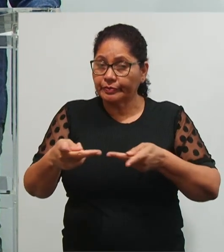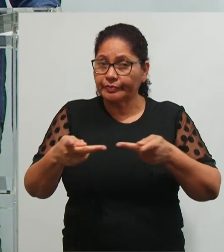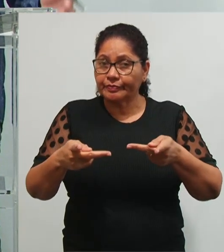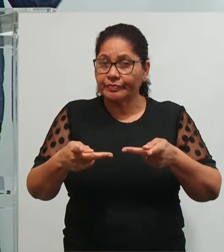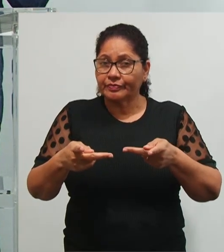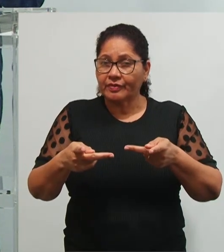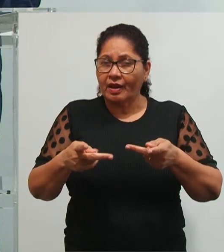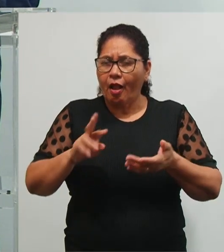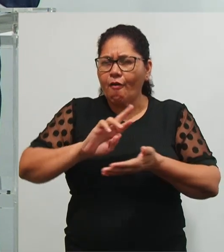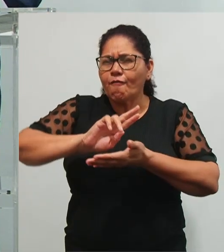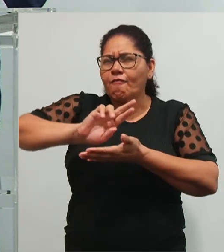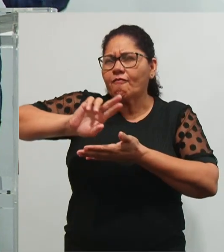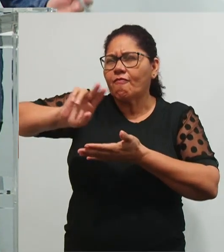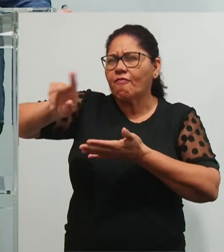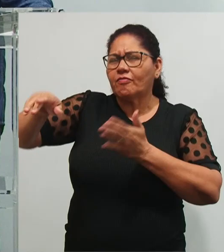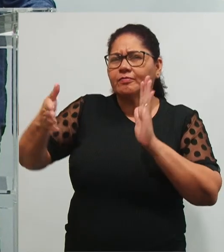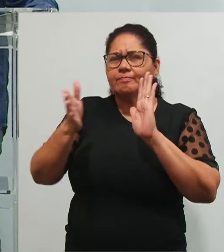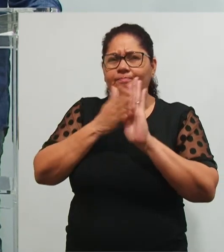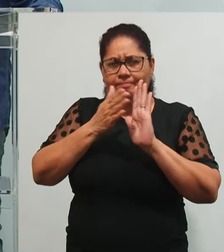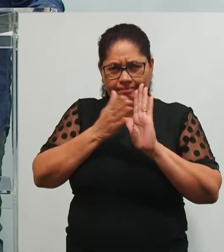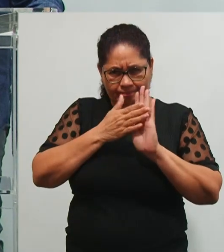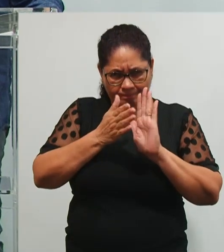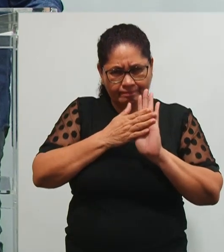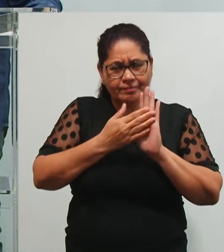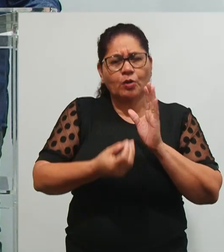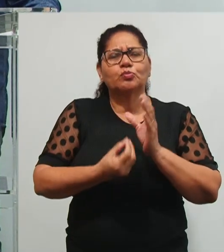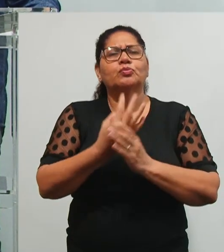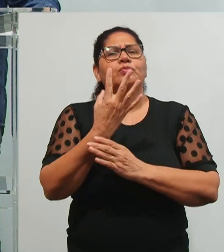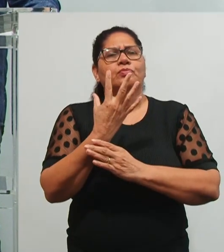né, diversas propostas surgiram,